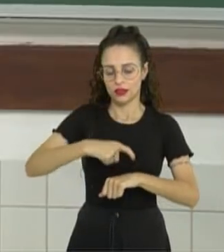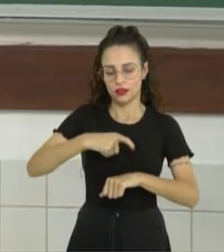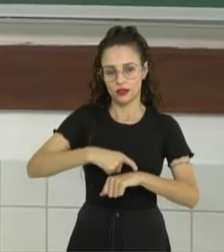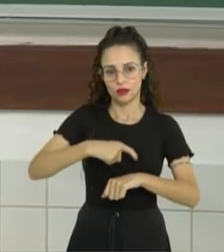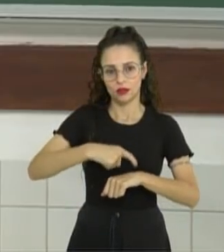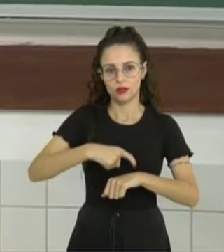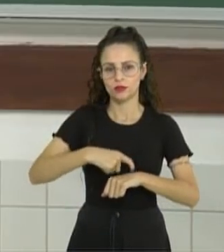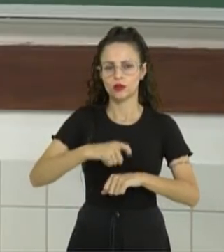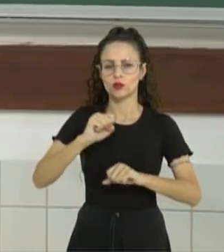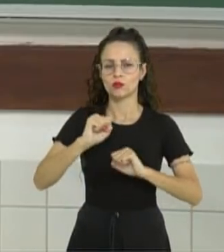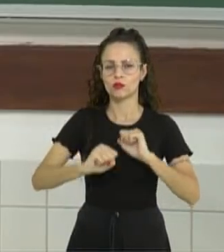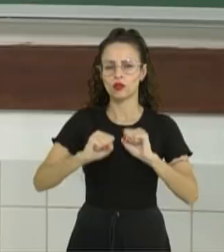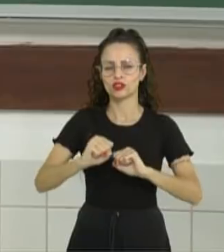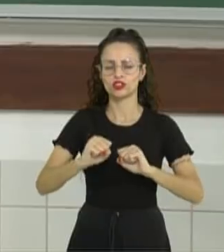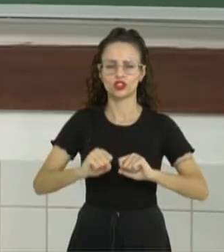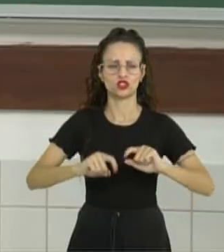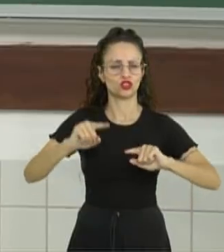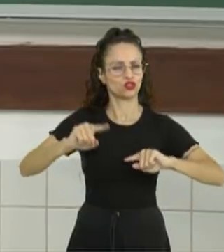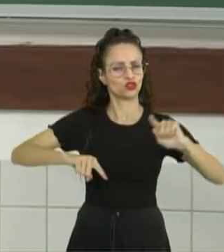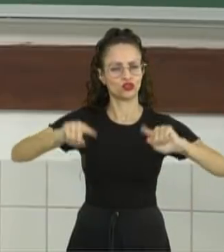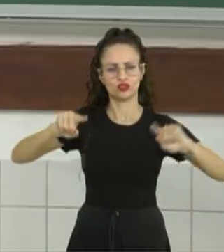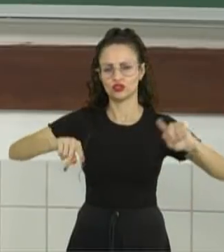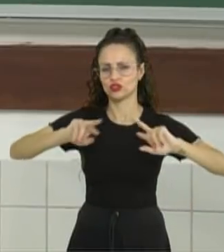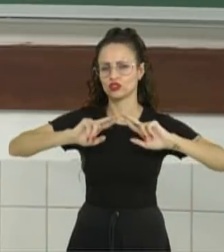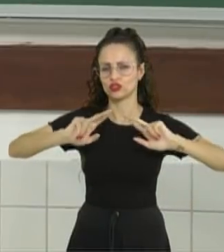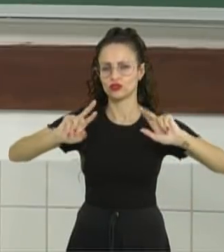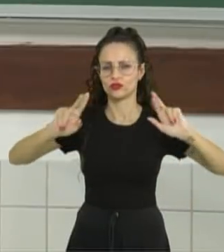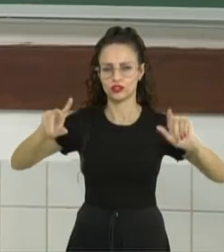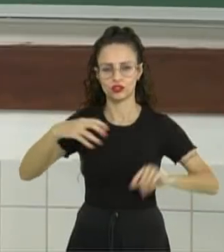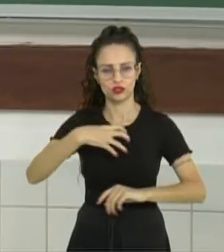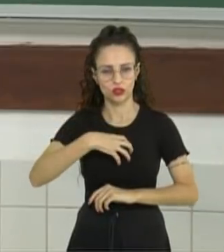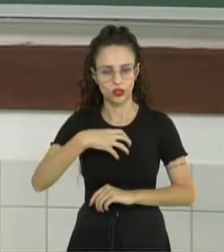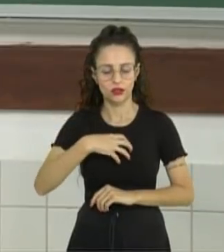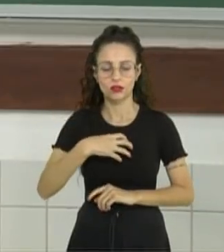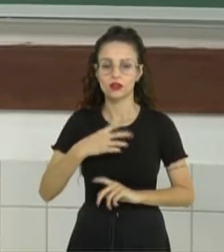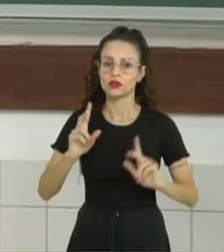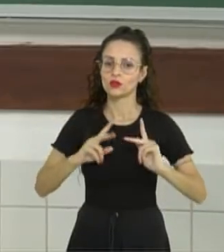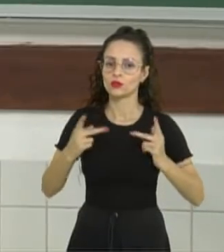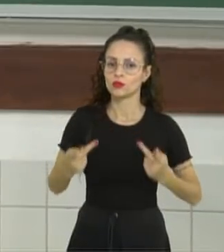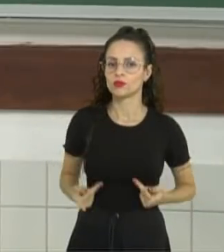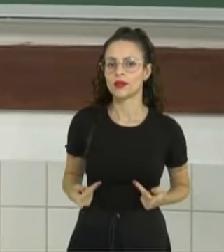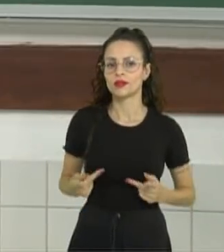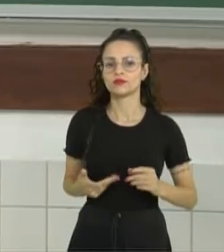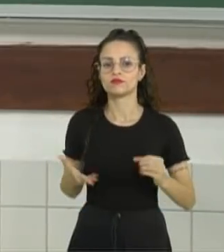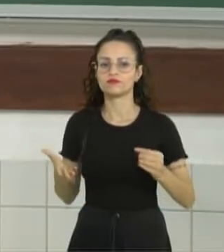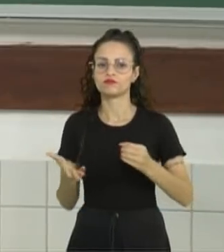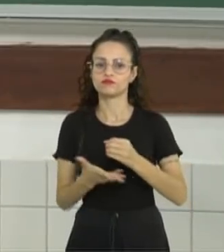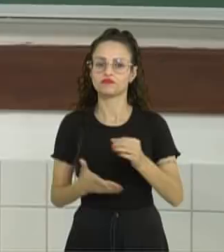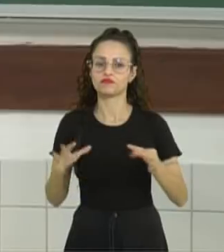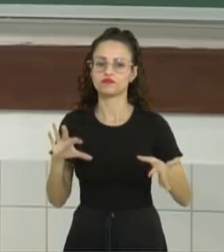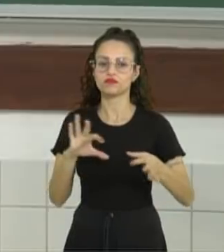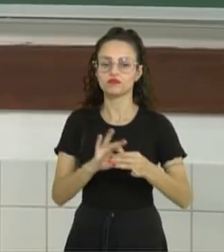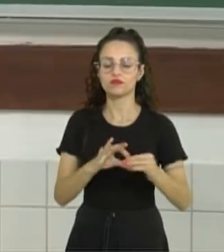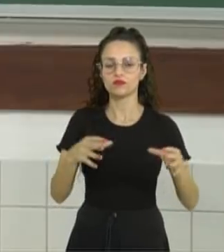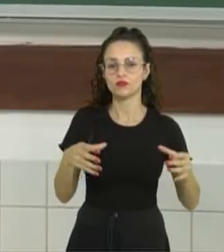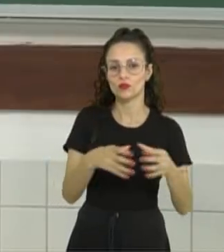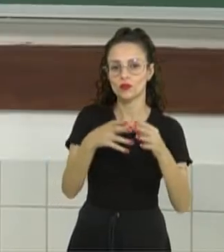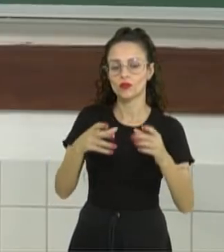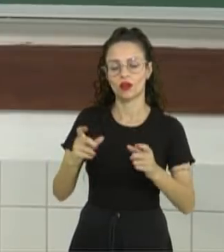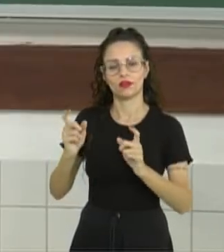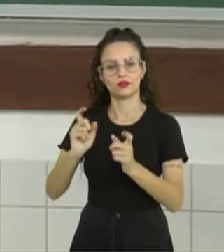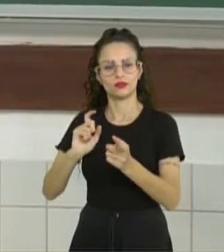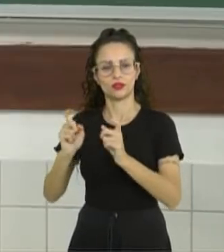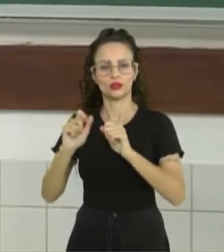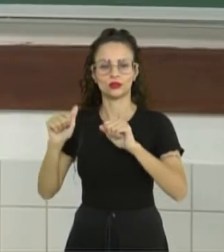ser medido de diversas maneiras, e o homem, baseado em reuniões, né, grupos,